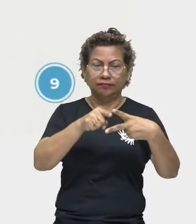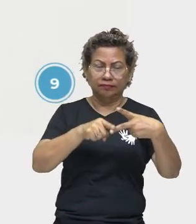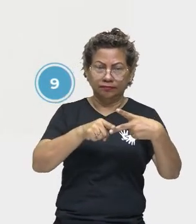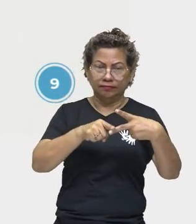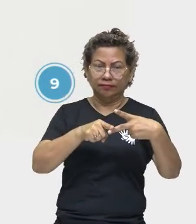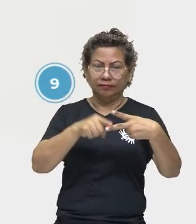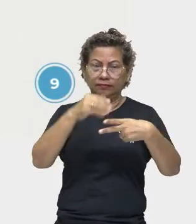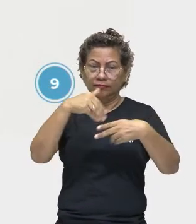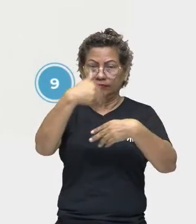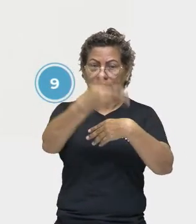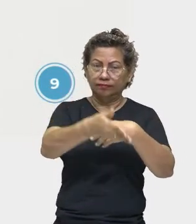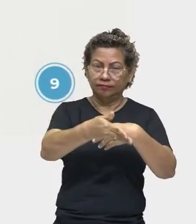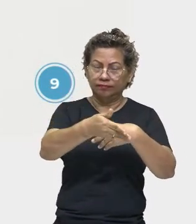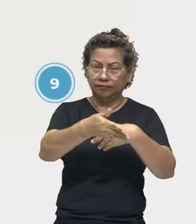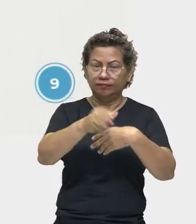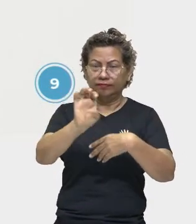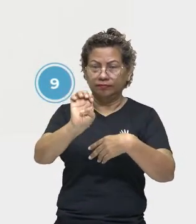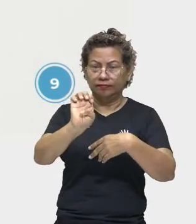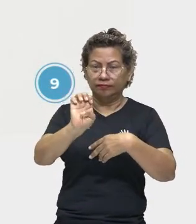externo.